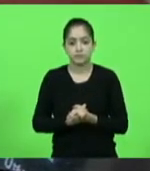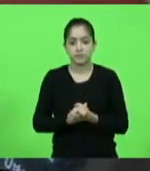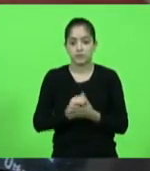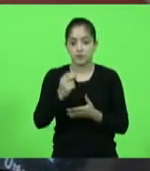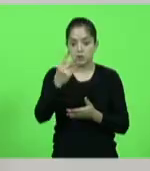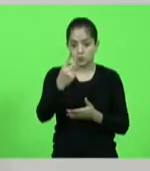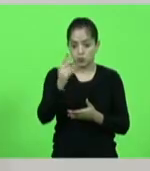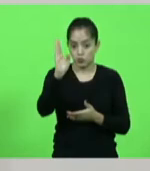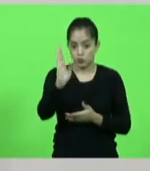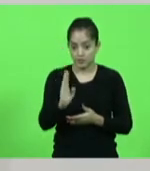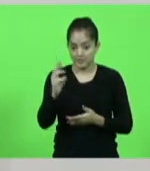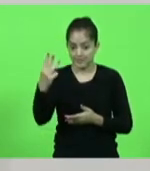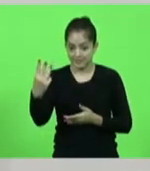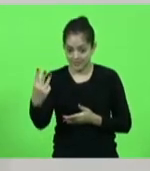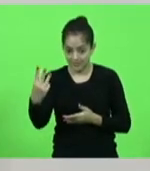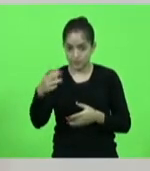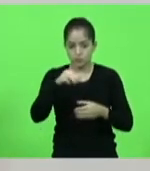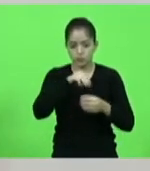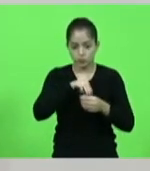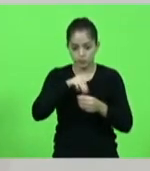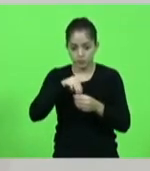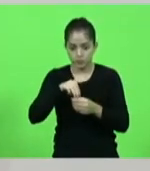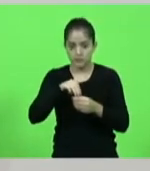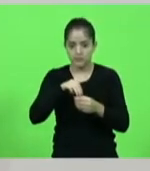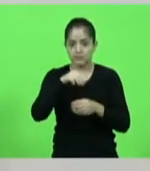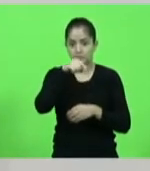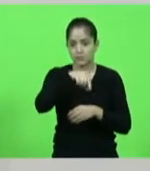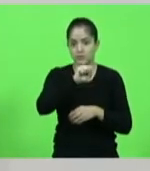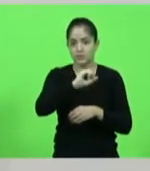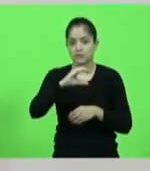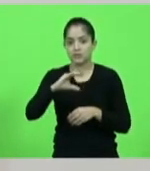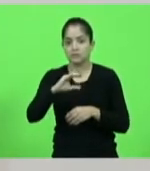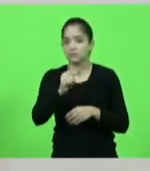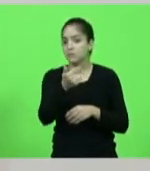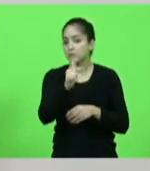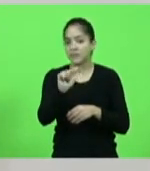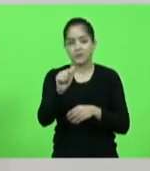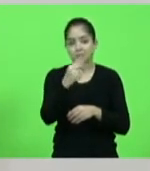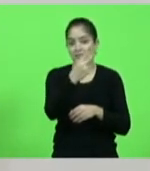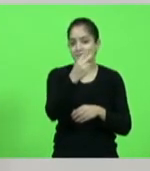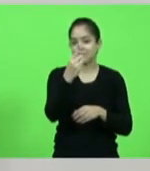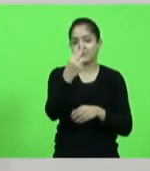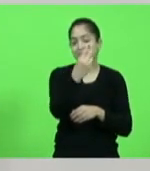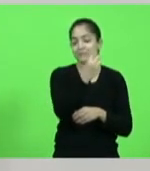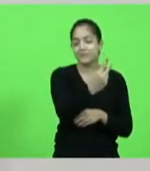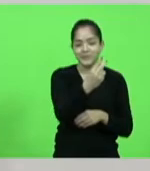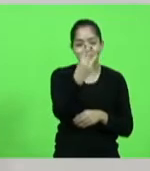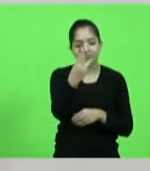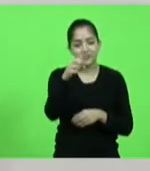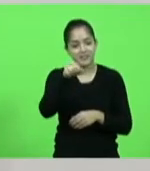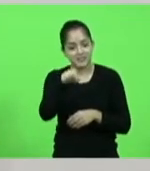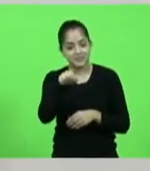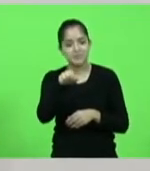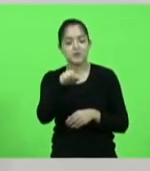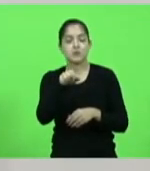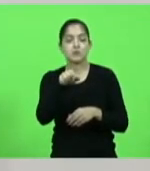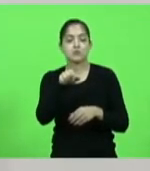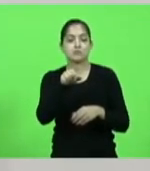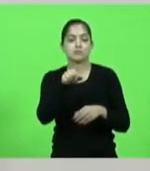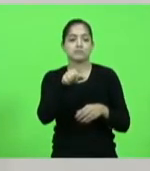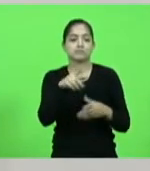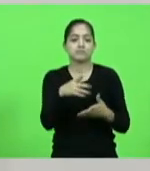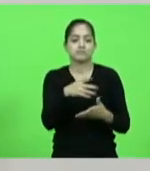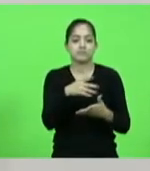2/3 dos municípios do Estado de Santa Catarina não têm 23 mil habitantes. Isso que foi durante um período